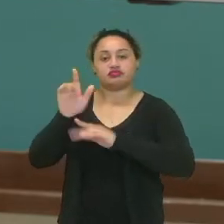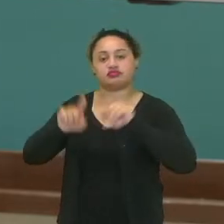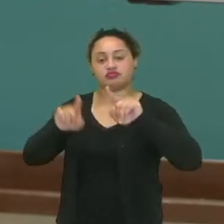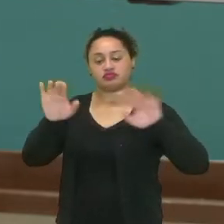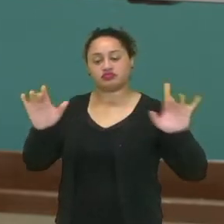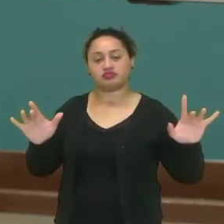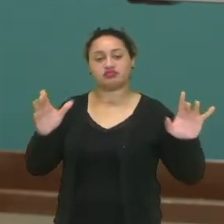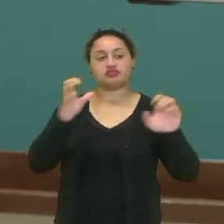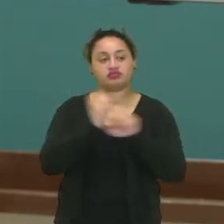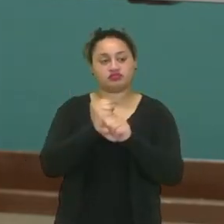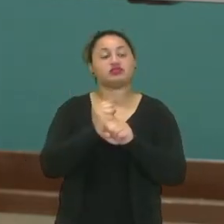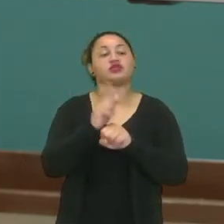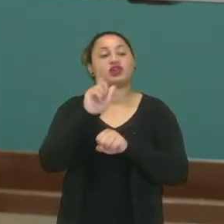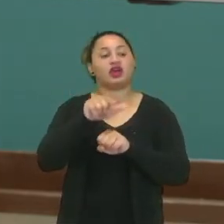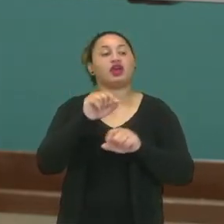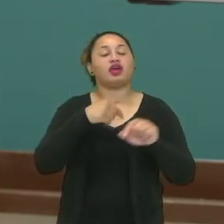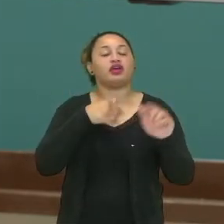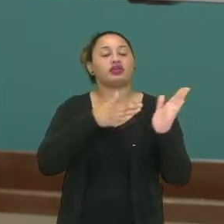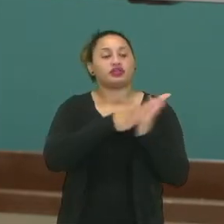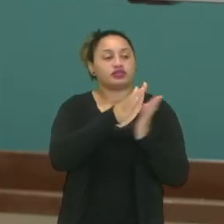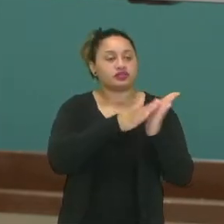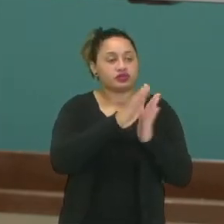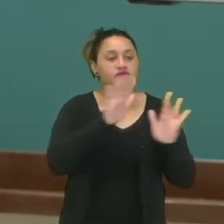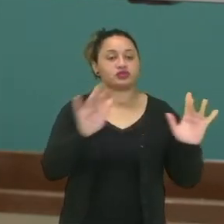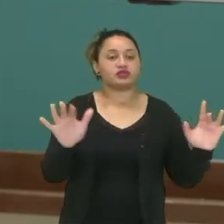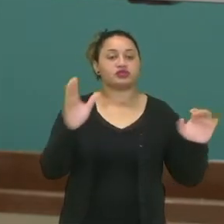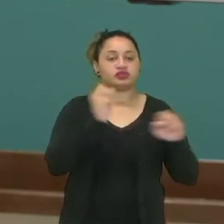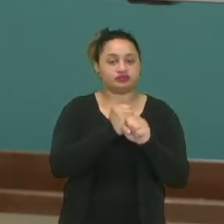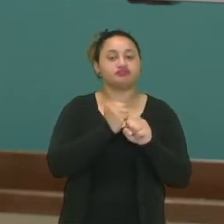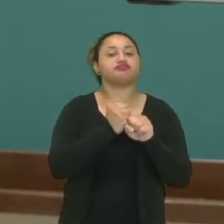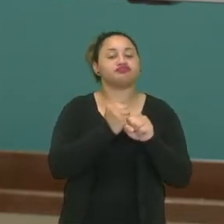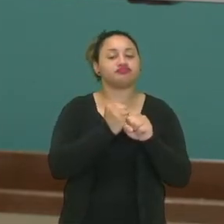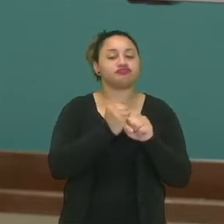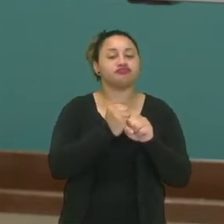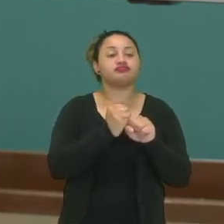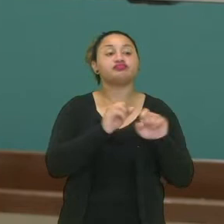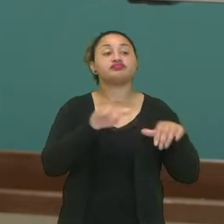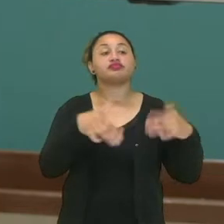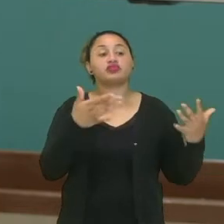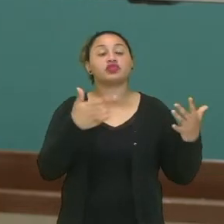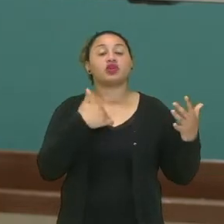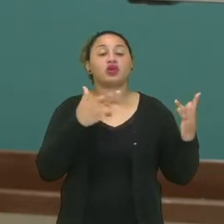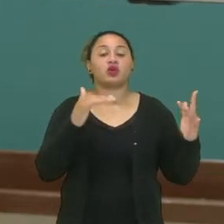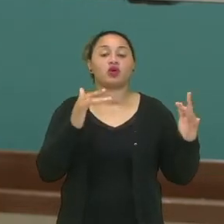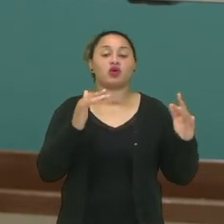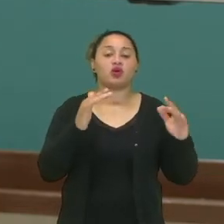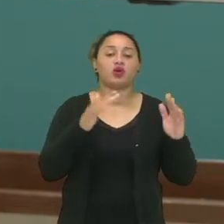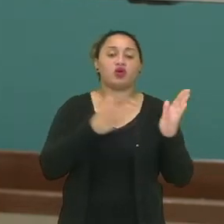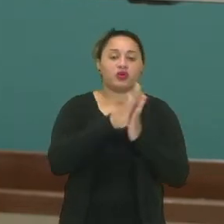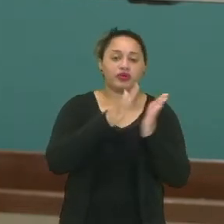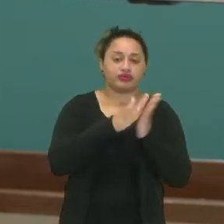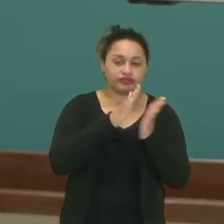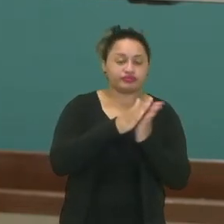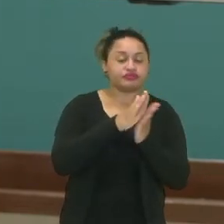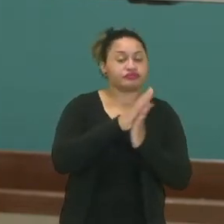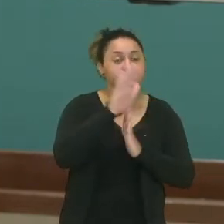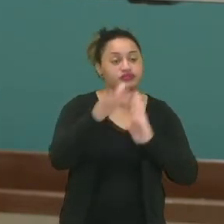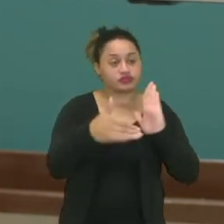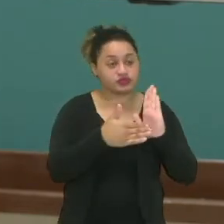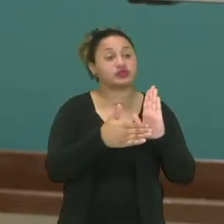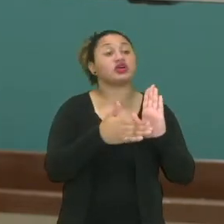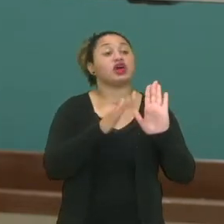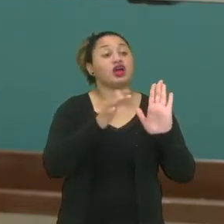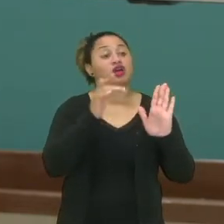soma dos dois vai dar o custo total de produção. Então, o custo total, agora aqui a gente já